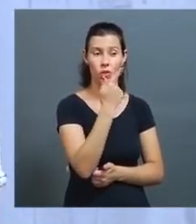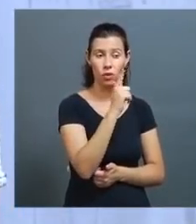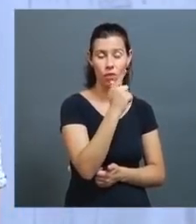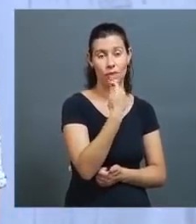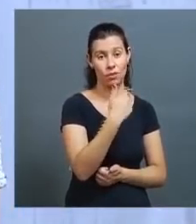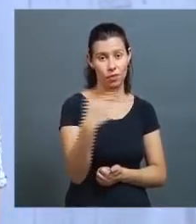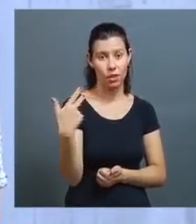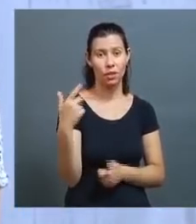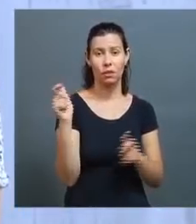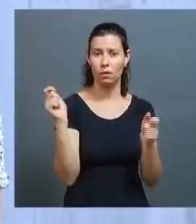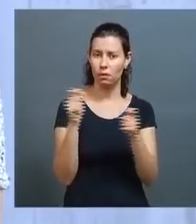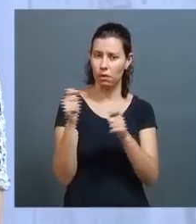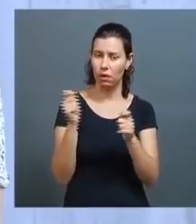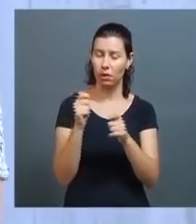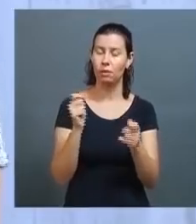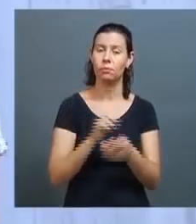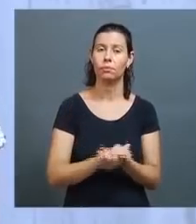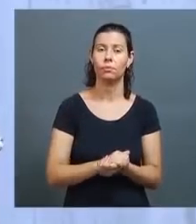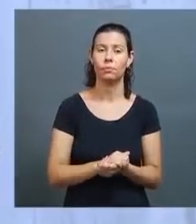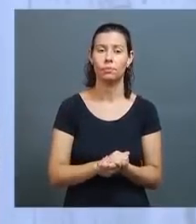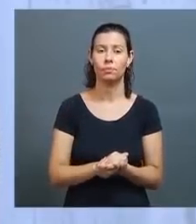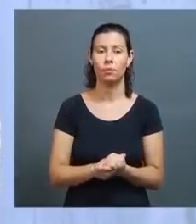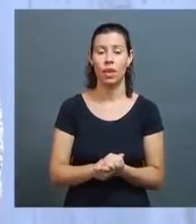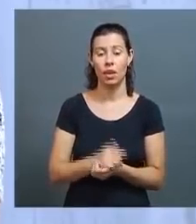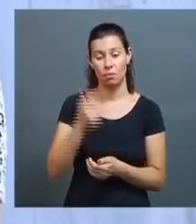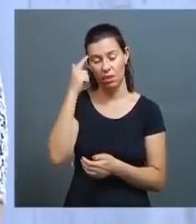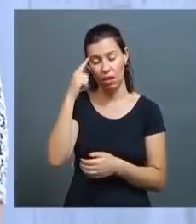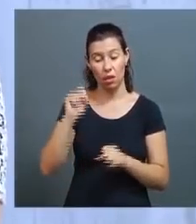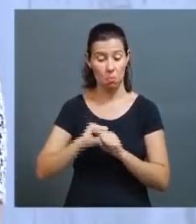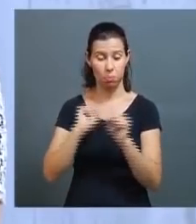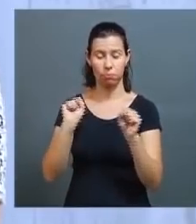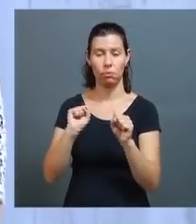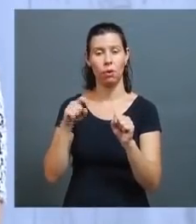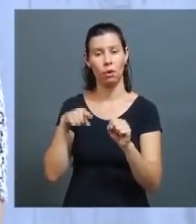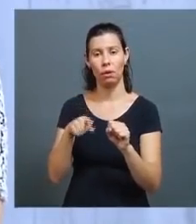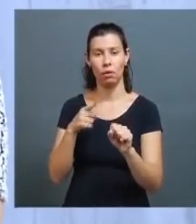conseguir desempenhar. Então, ela também não vai ser reprovada por conta